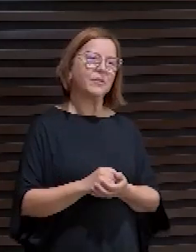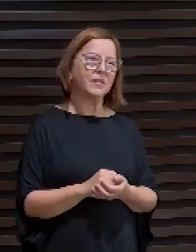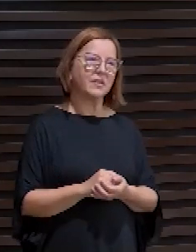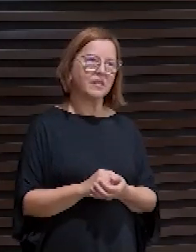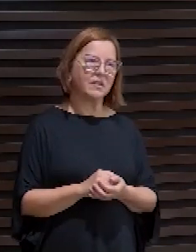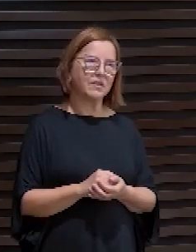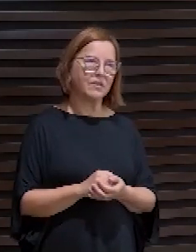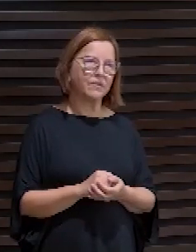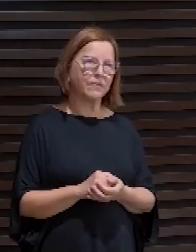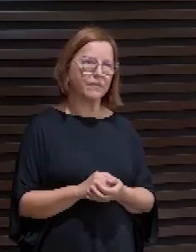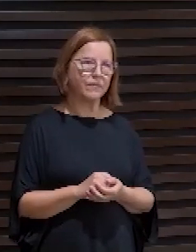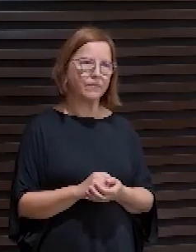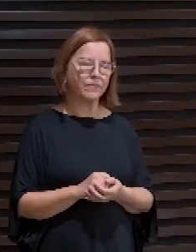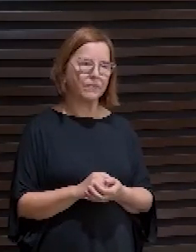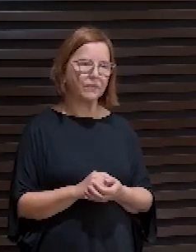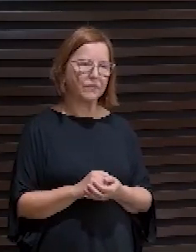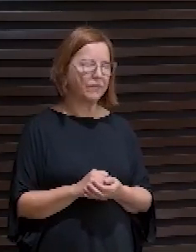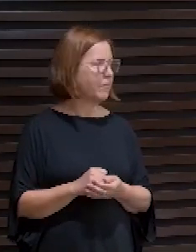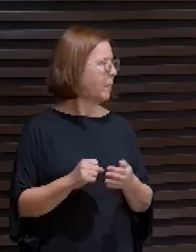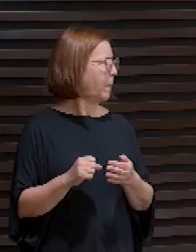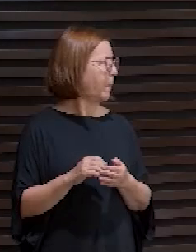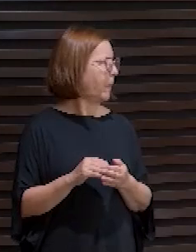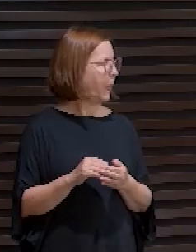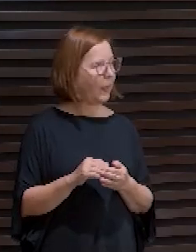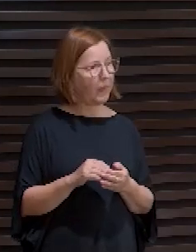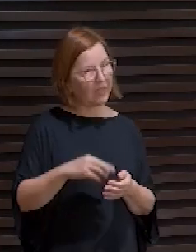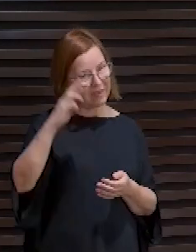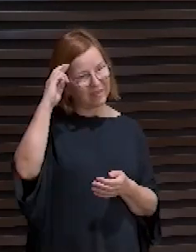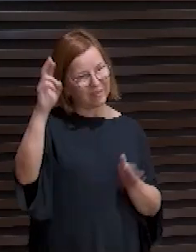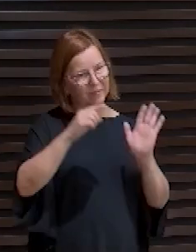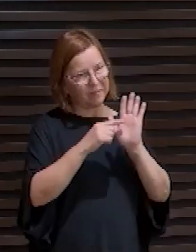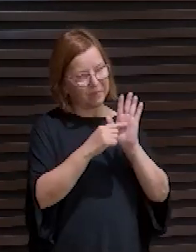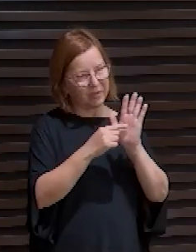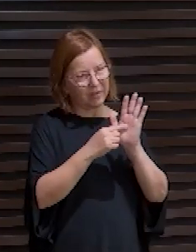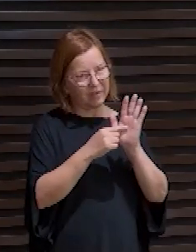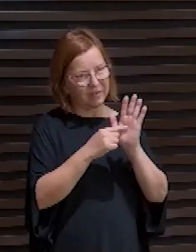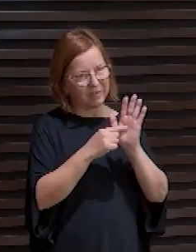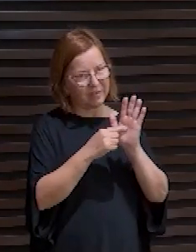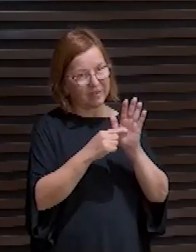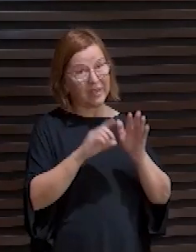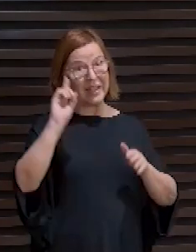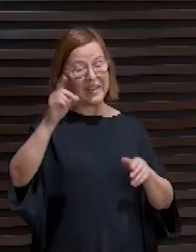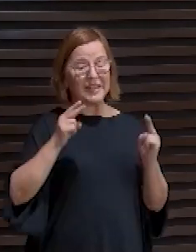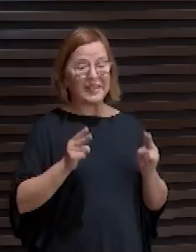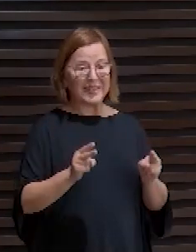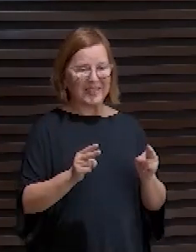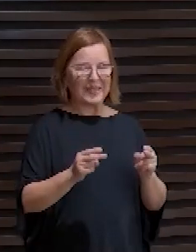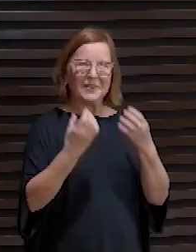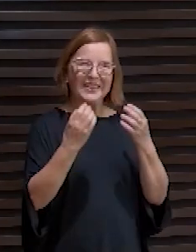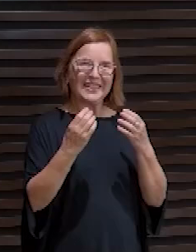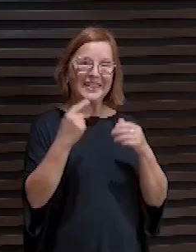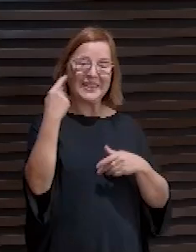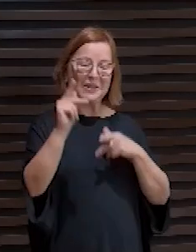46, 4, 32 e 5, 42, o Senhor mostra que Ele sempre quis que os seus estivessem